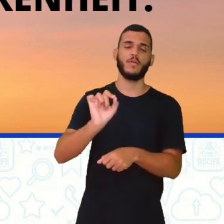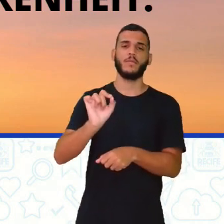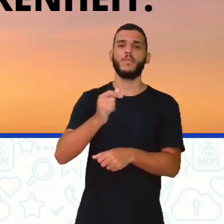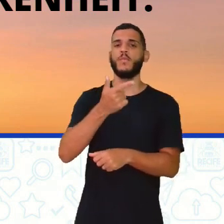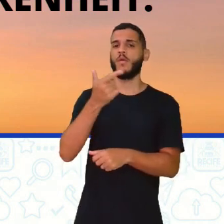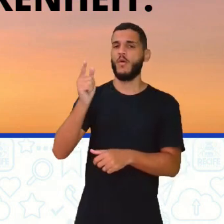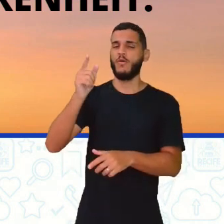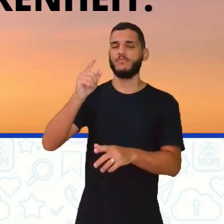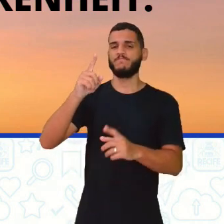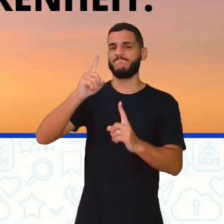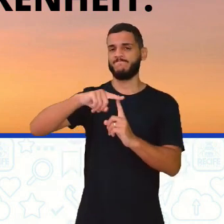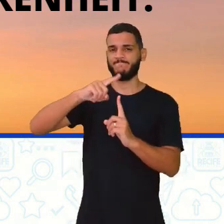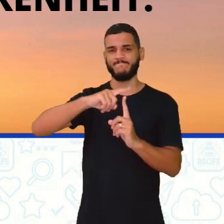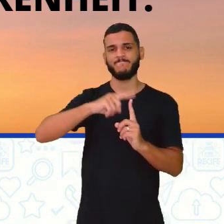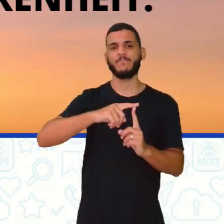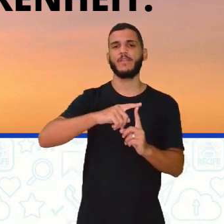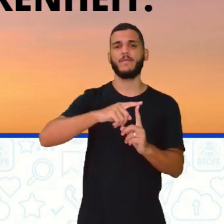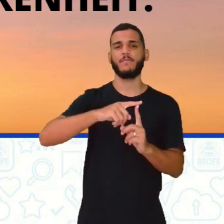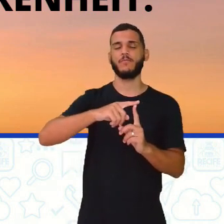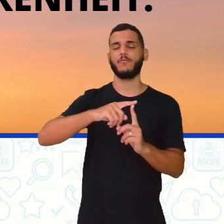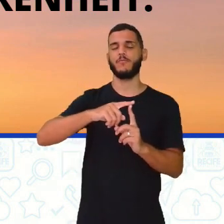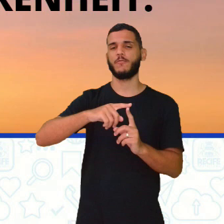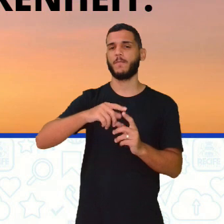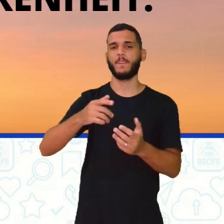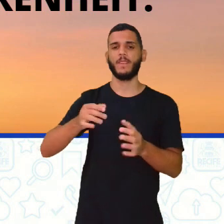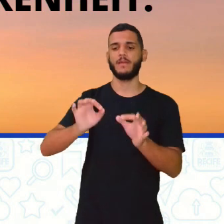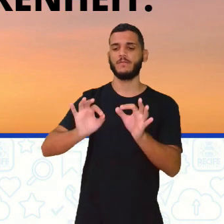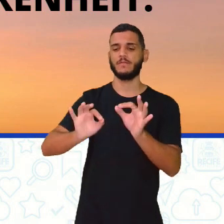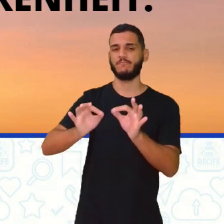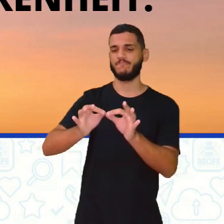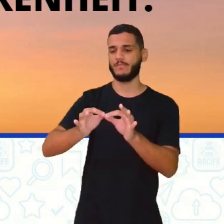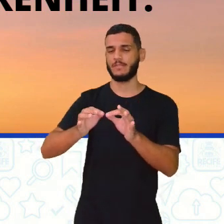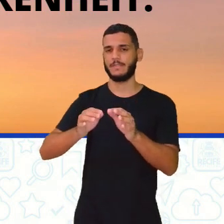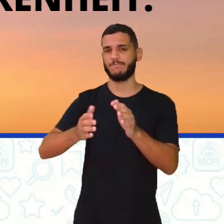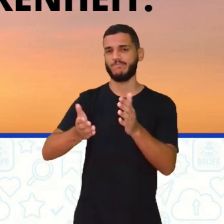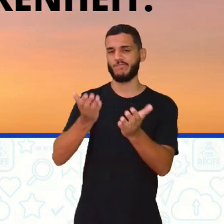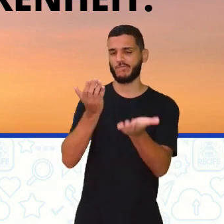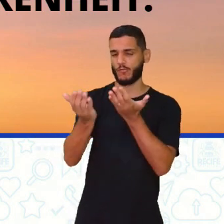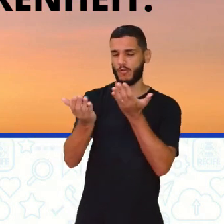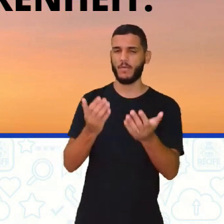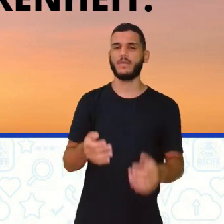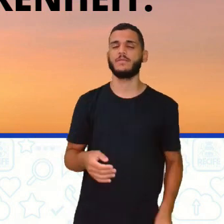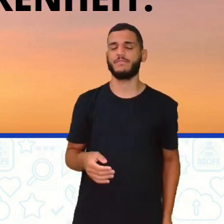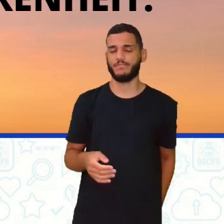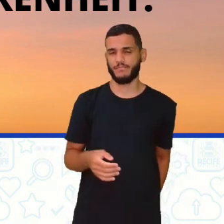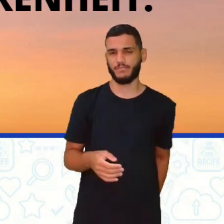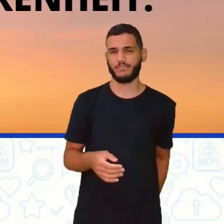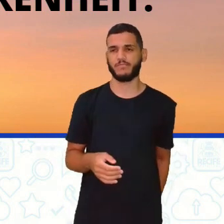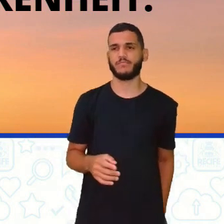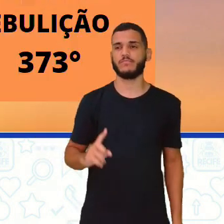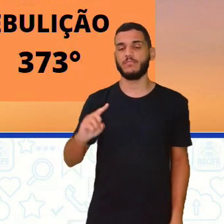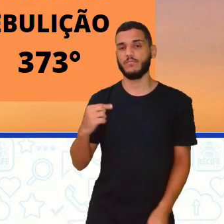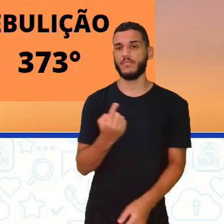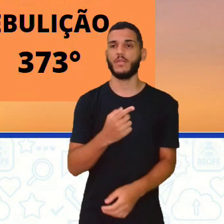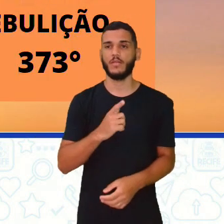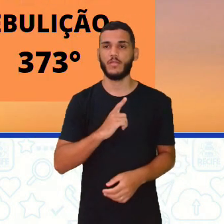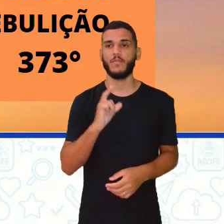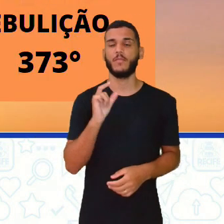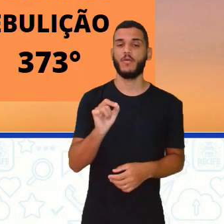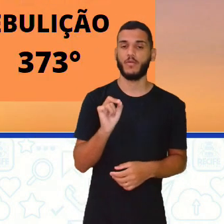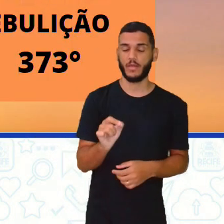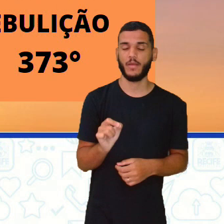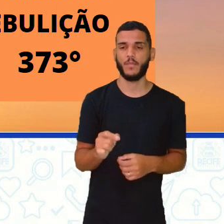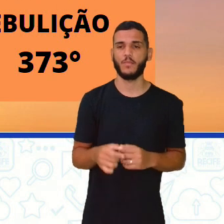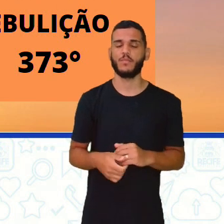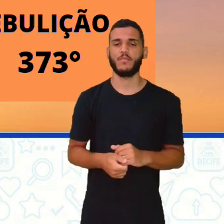outro tipo de unidade, ou seja, apresenta outra nomenclatura, não é isso? Mas o que é que nós temos em relação